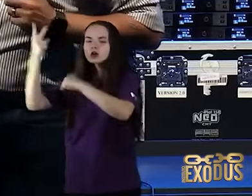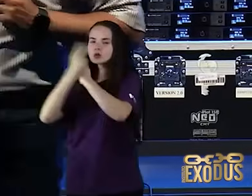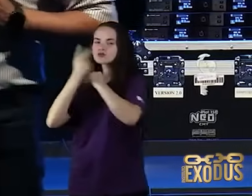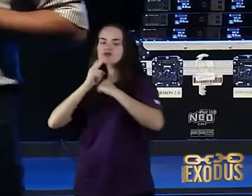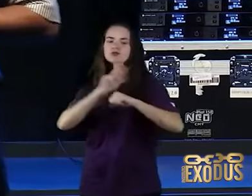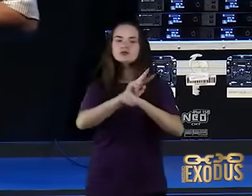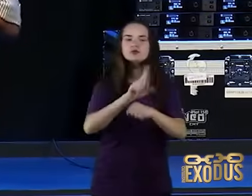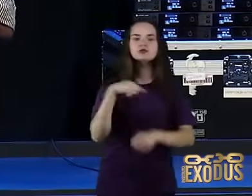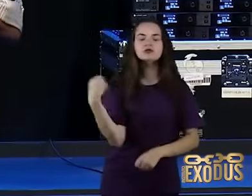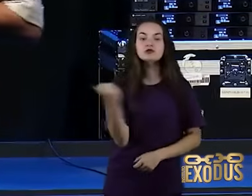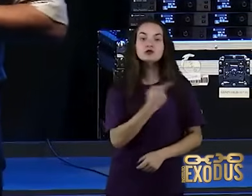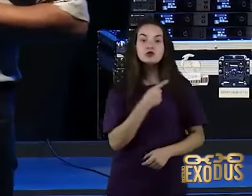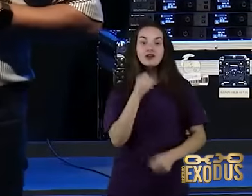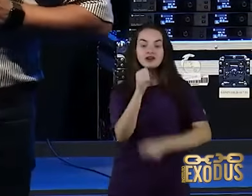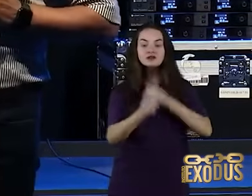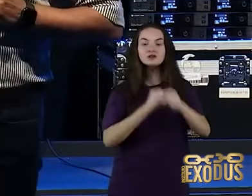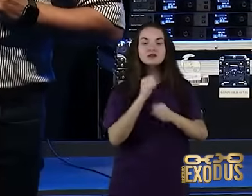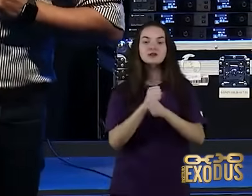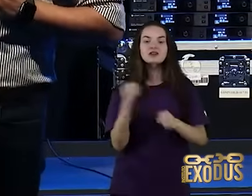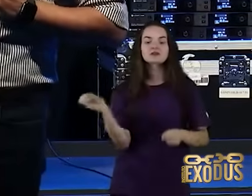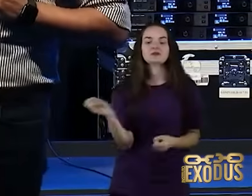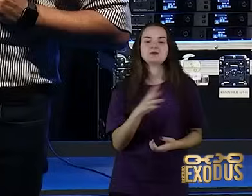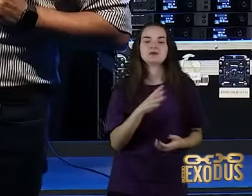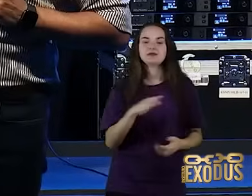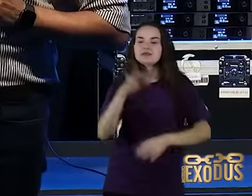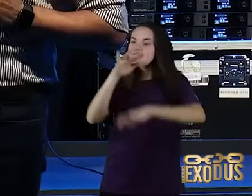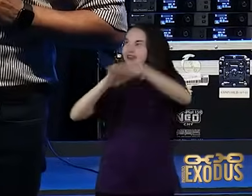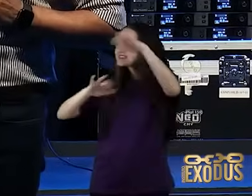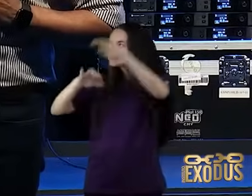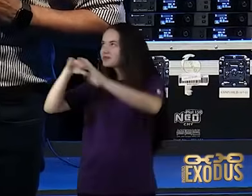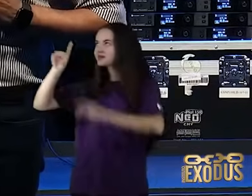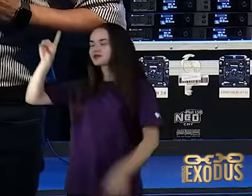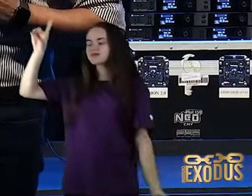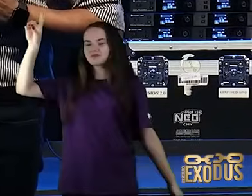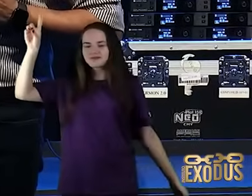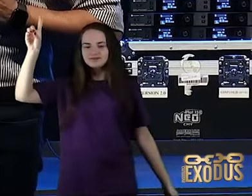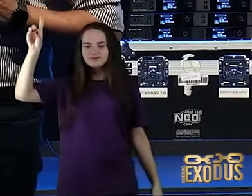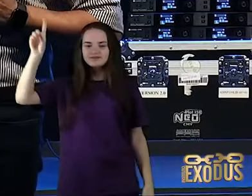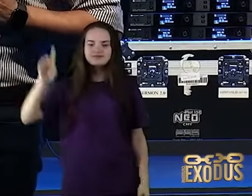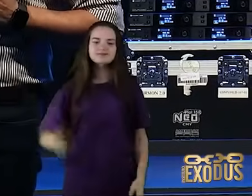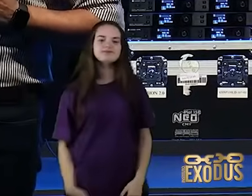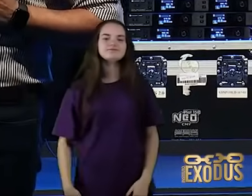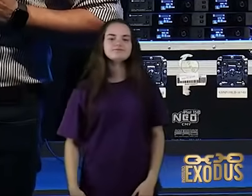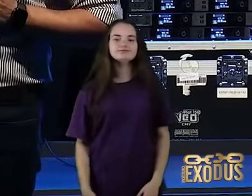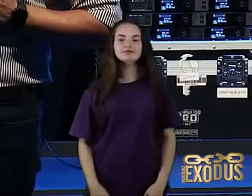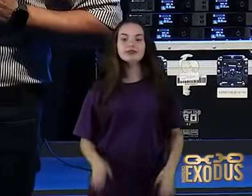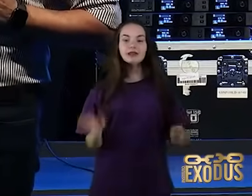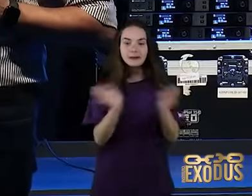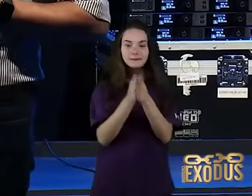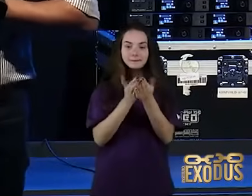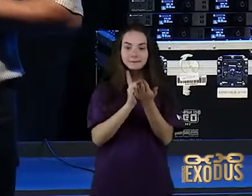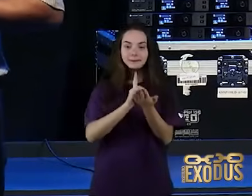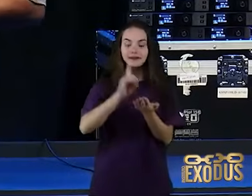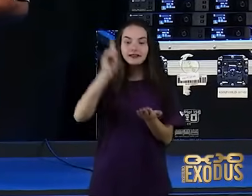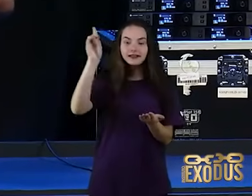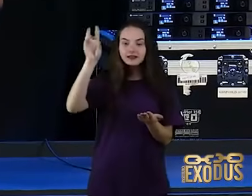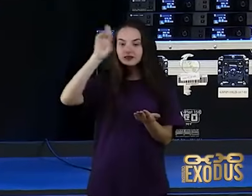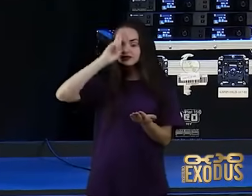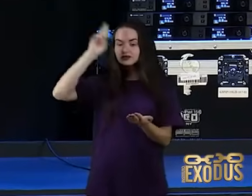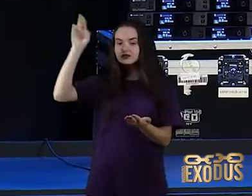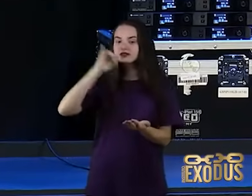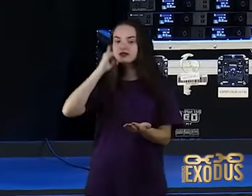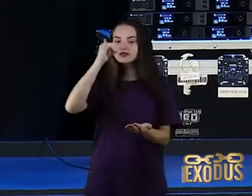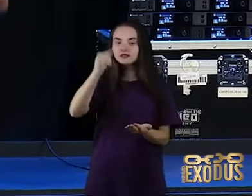novo nas mãos de Deus e diz assim a palavra do Senhor